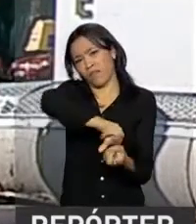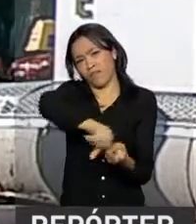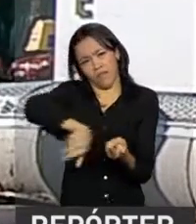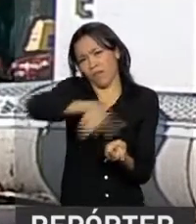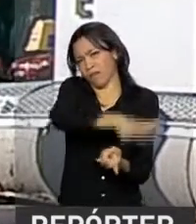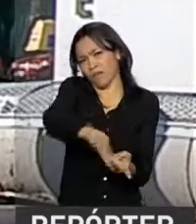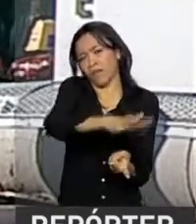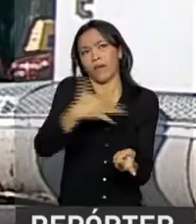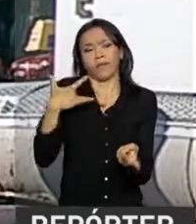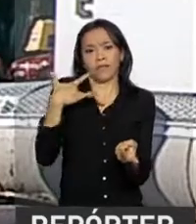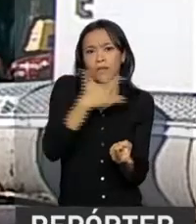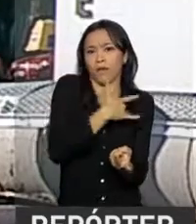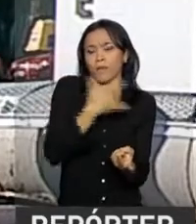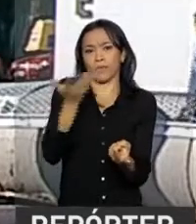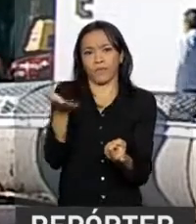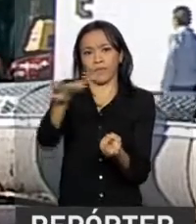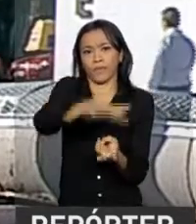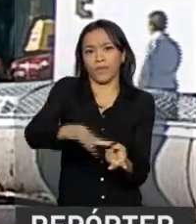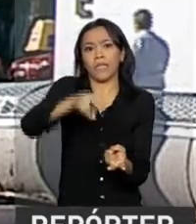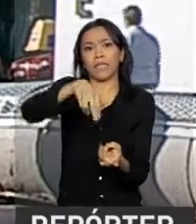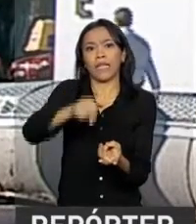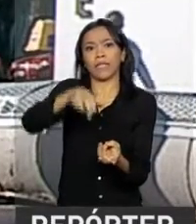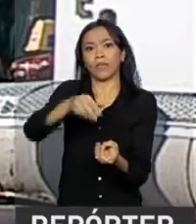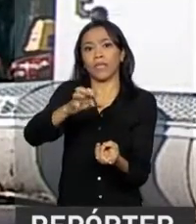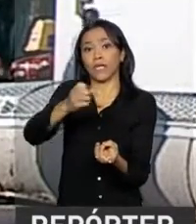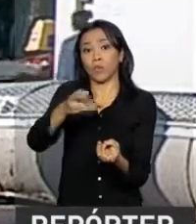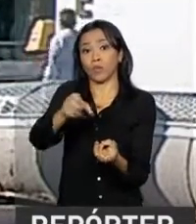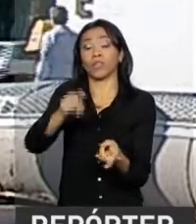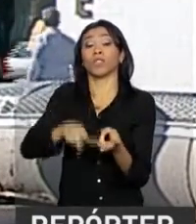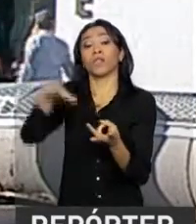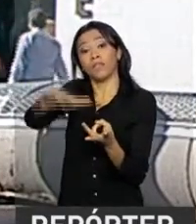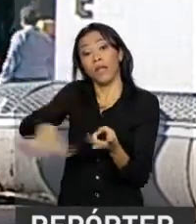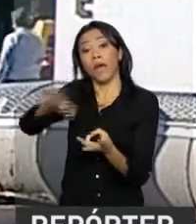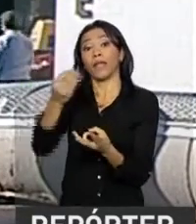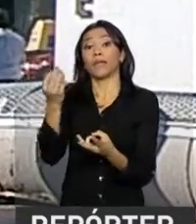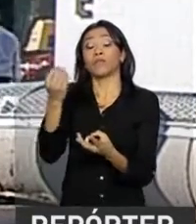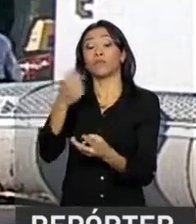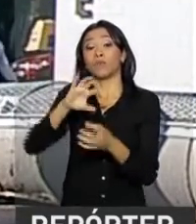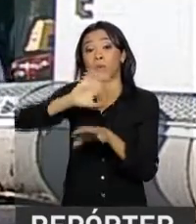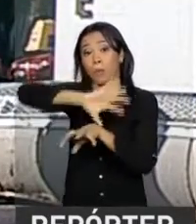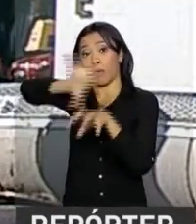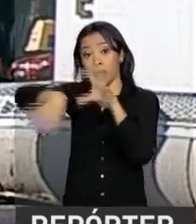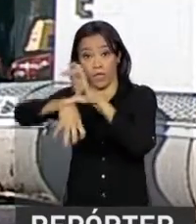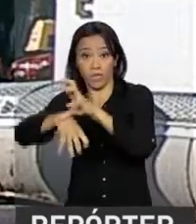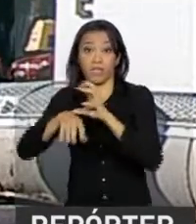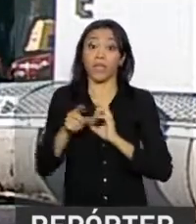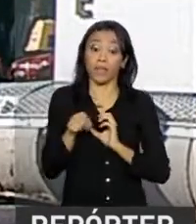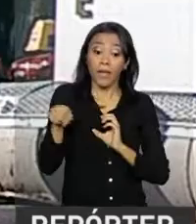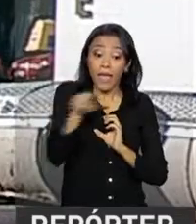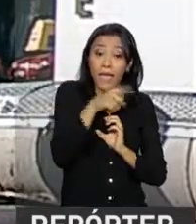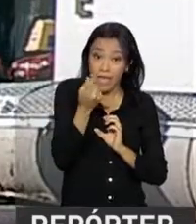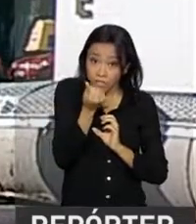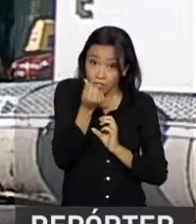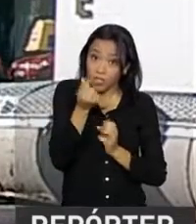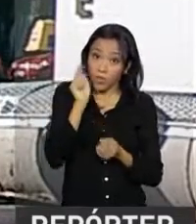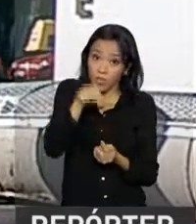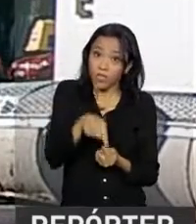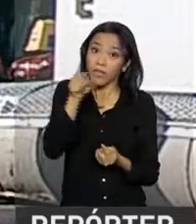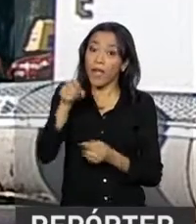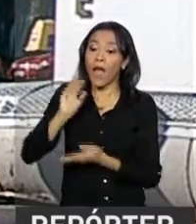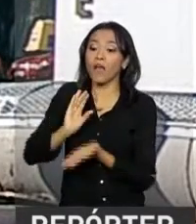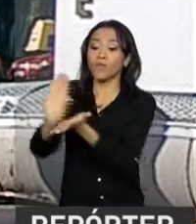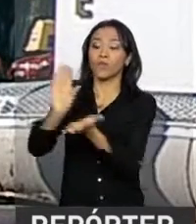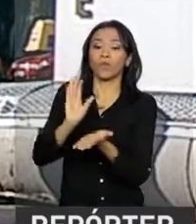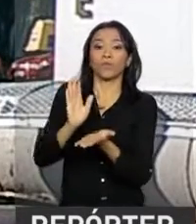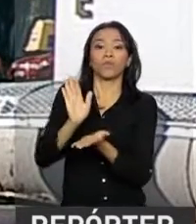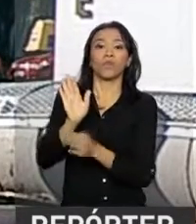aí, como saúde, nanotecnologia e meio ambiente. A ideia é que esse dinheiro ajude esses institutos não só a